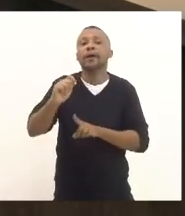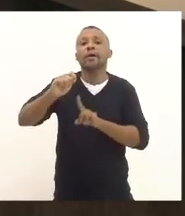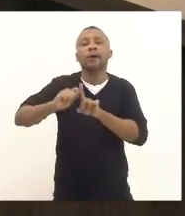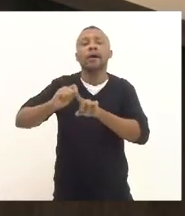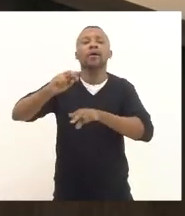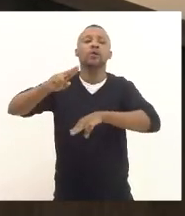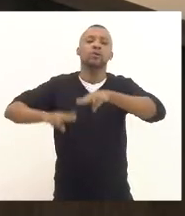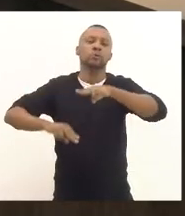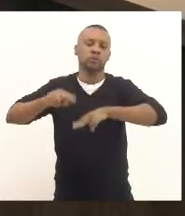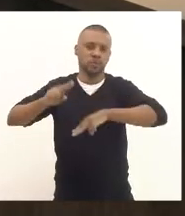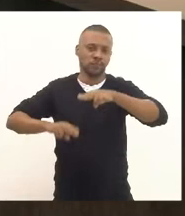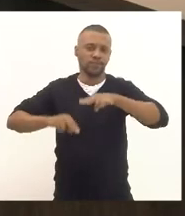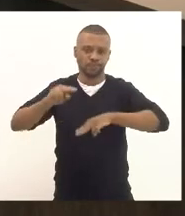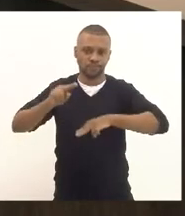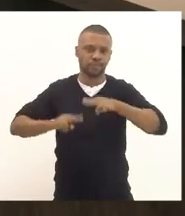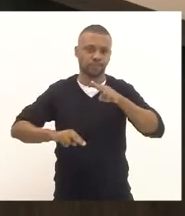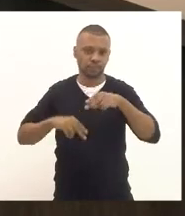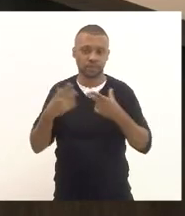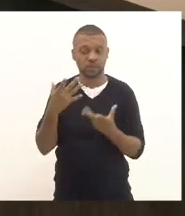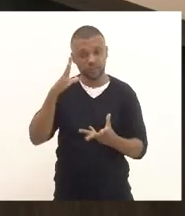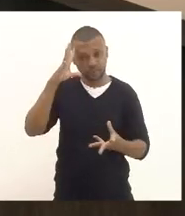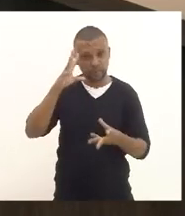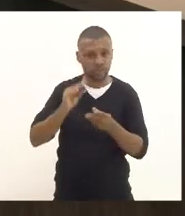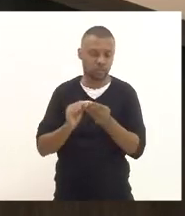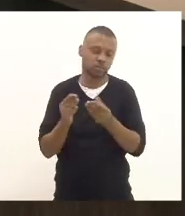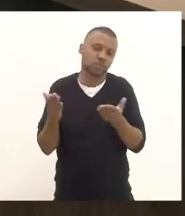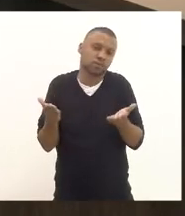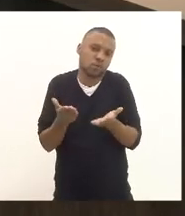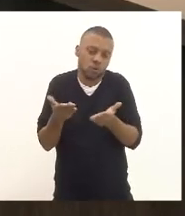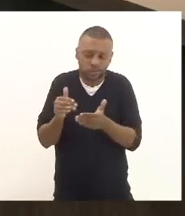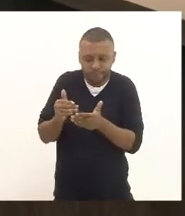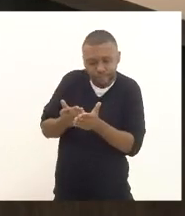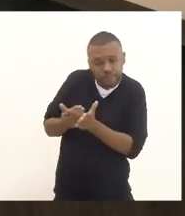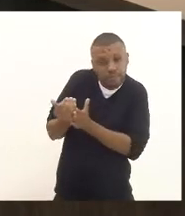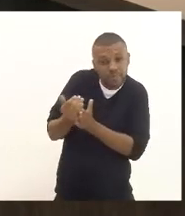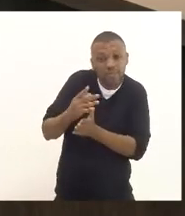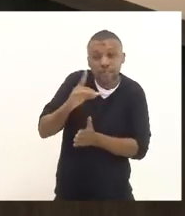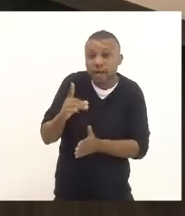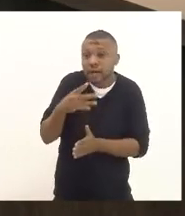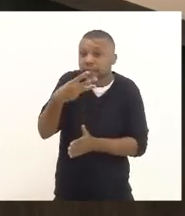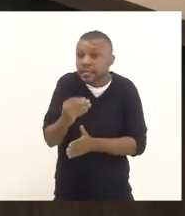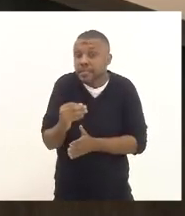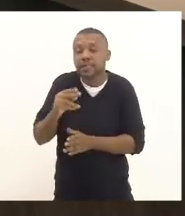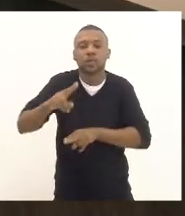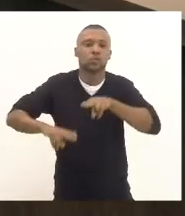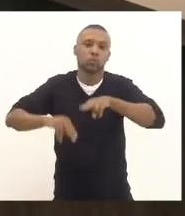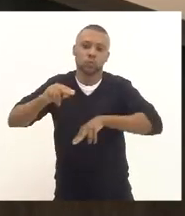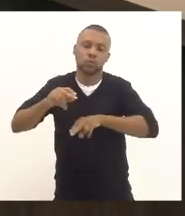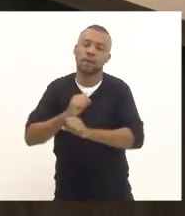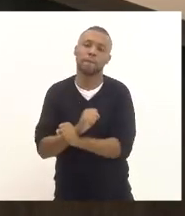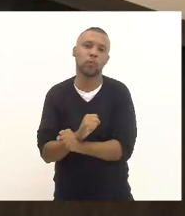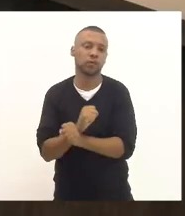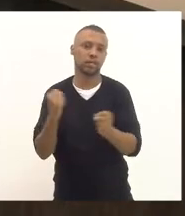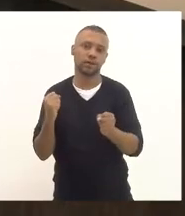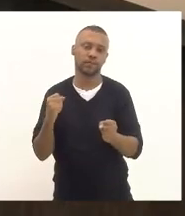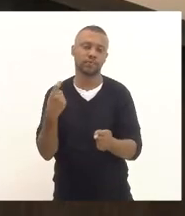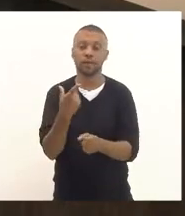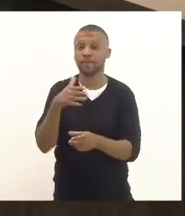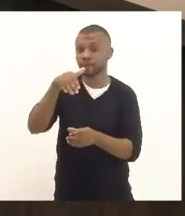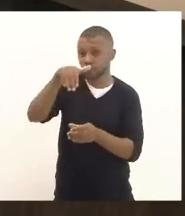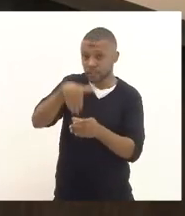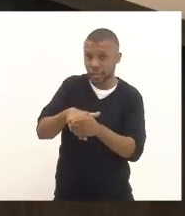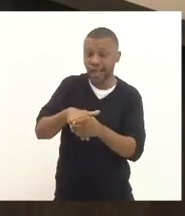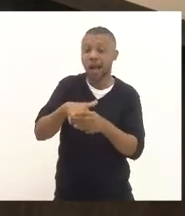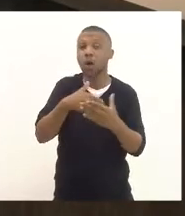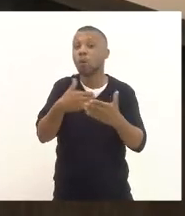de Junho tão entendo é o que a partir dessa data se vai se tornar impossível votar